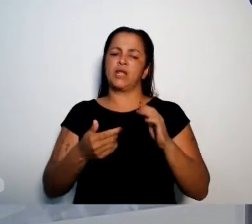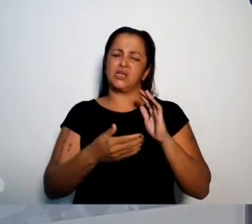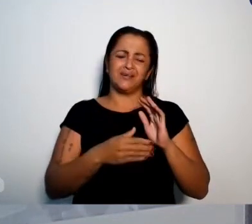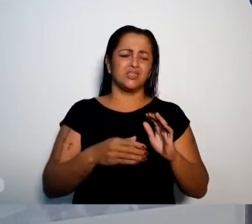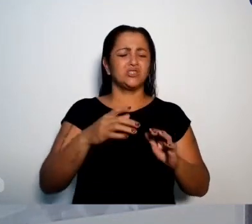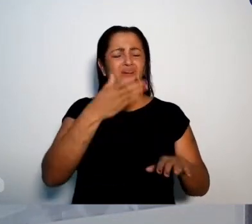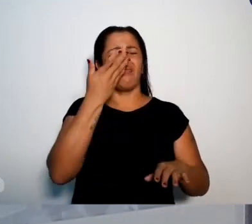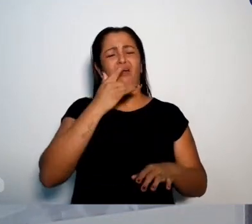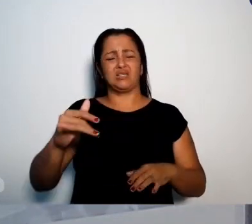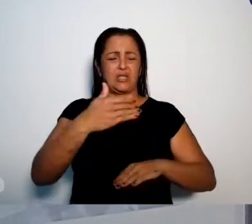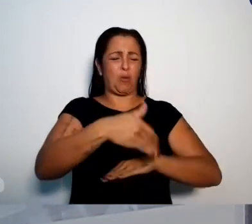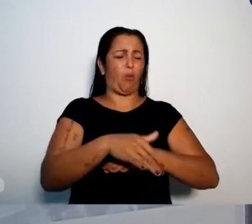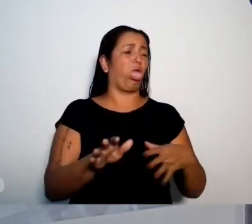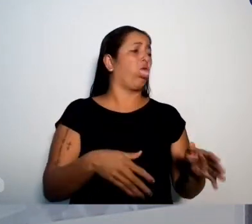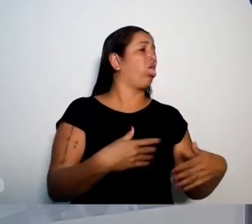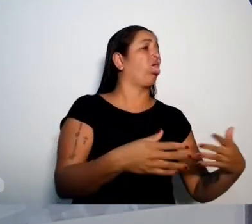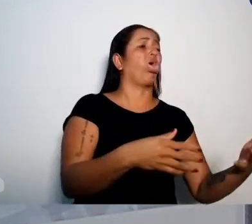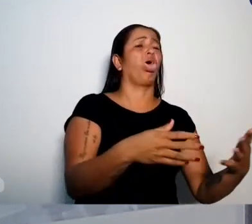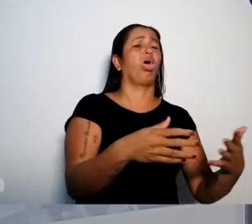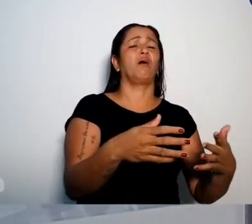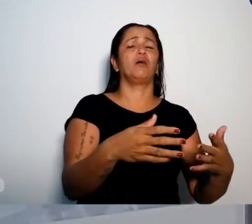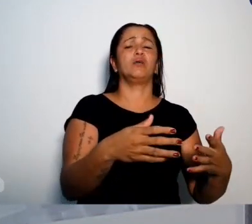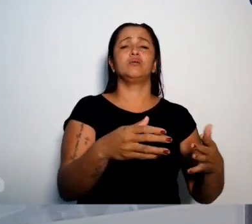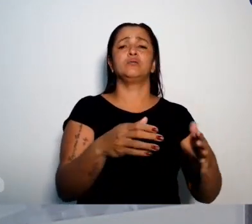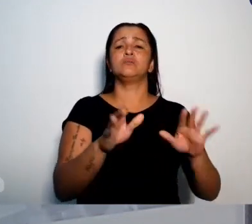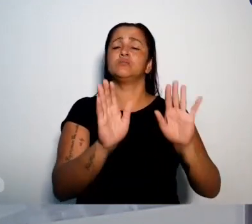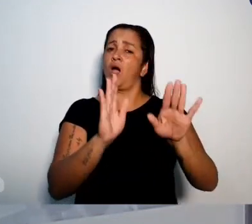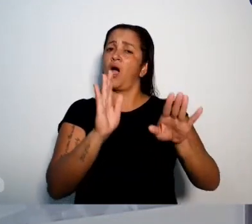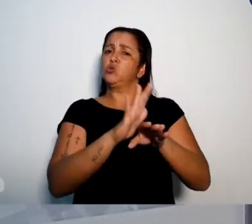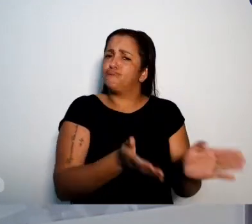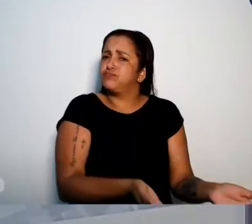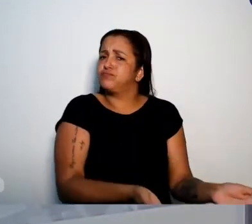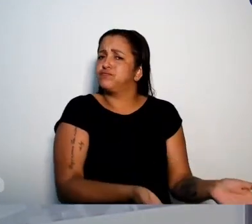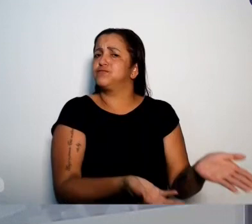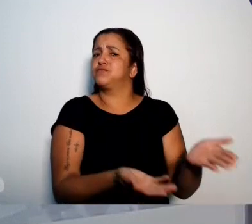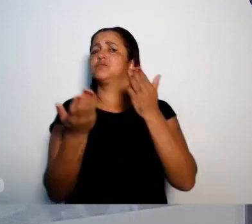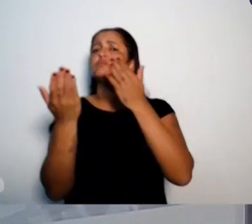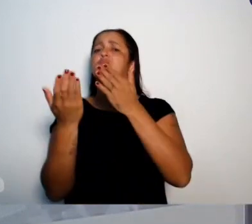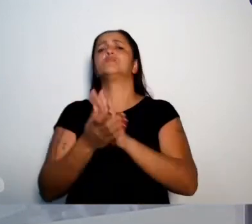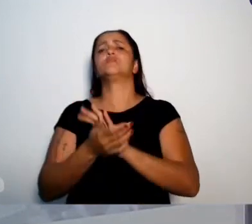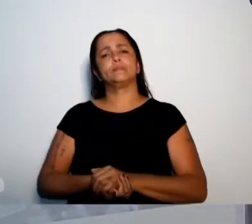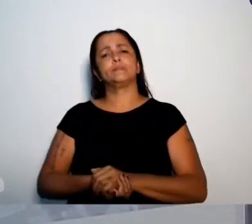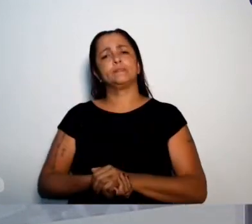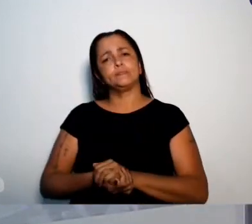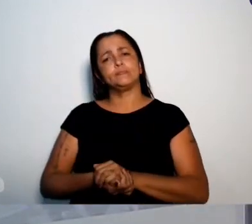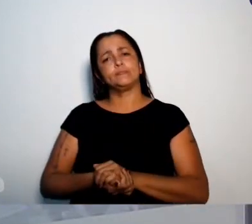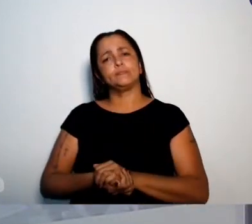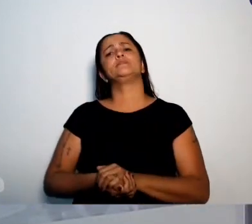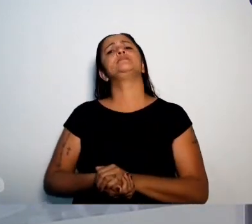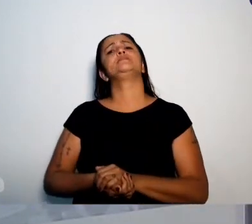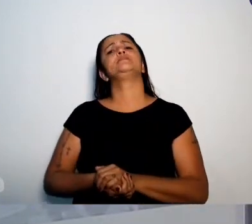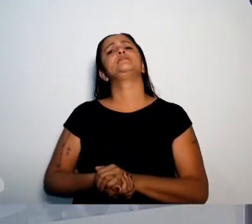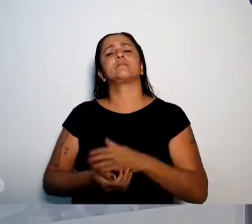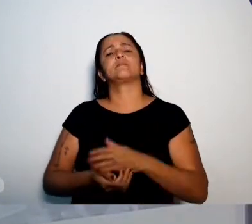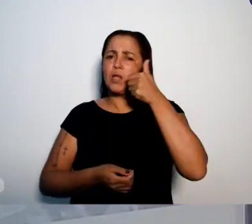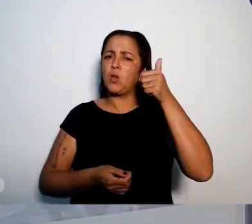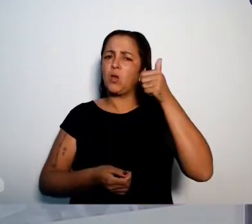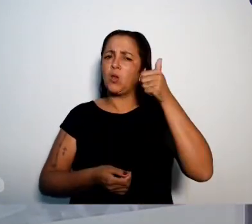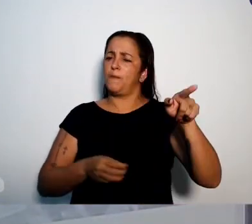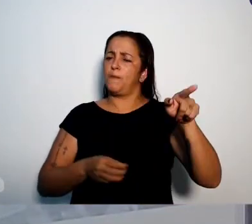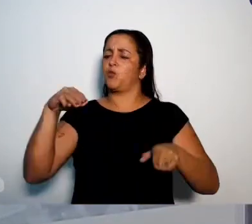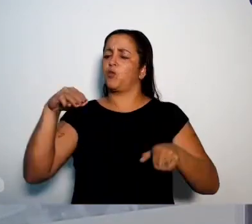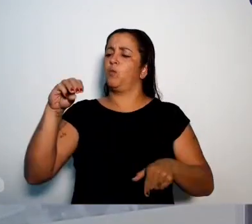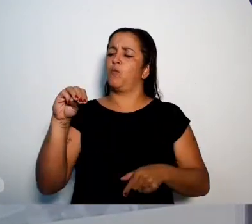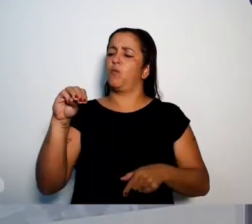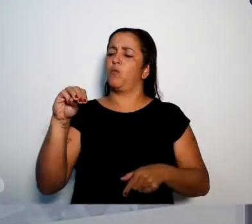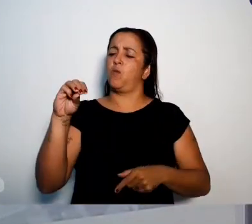rua e, de alguma forma, melhorar cada vez mais aquele bairro. Também, senhor presidente,